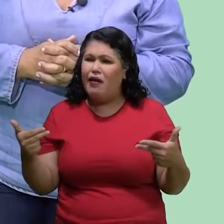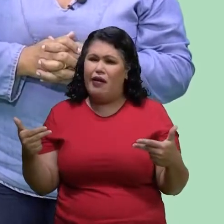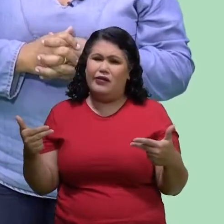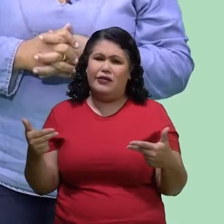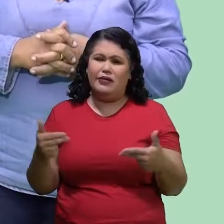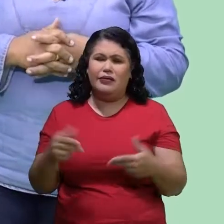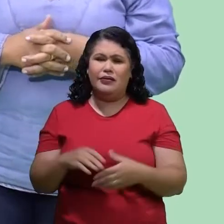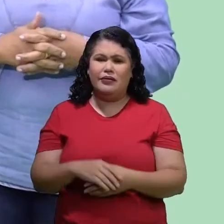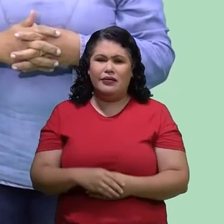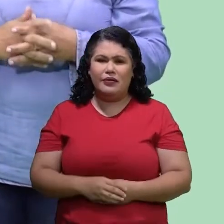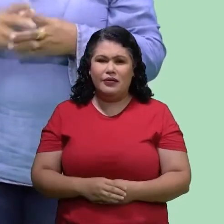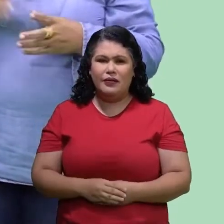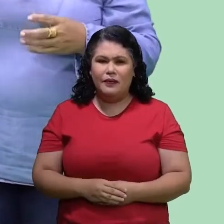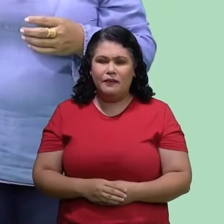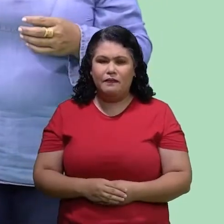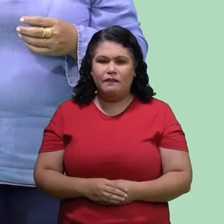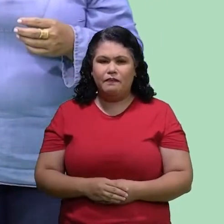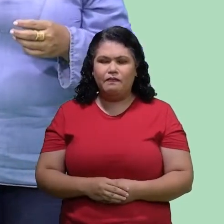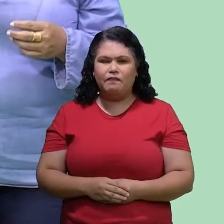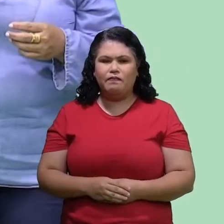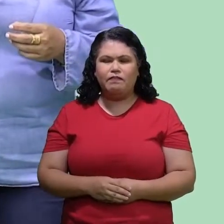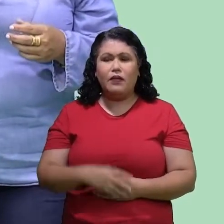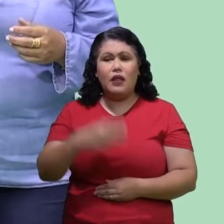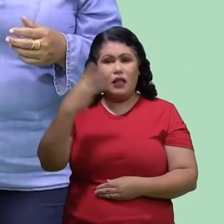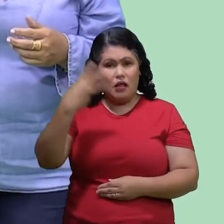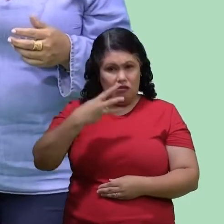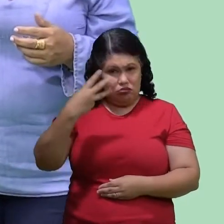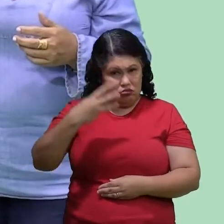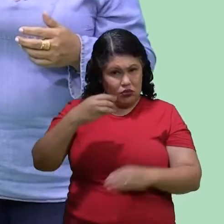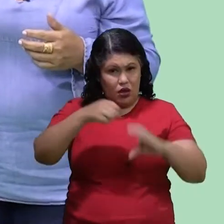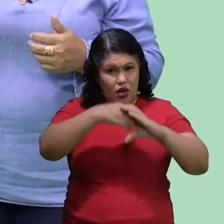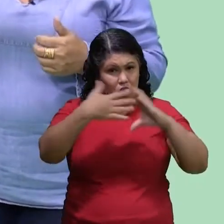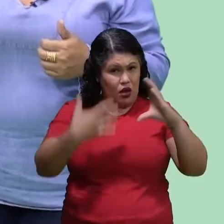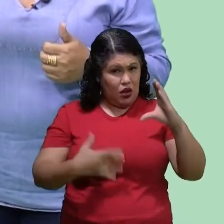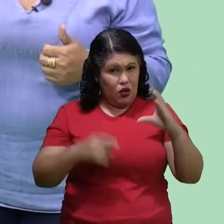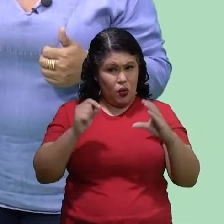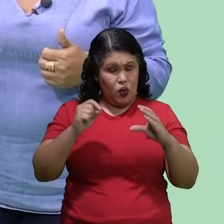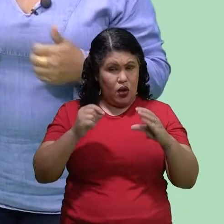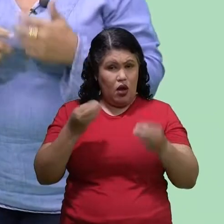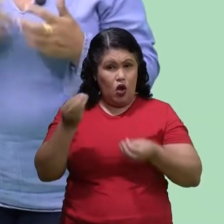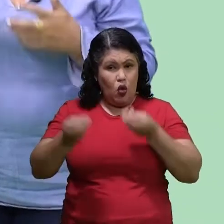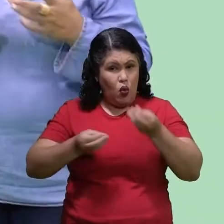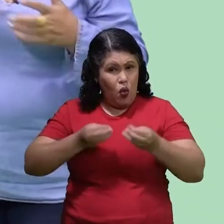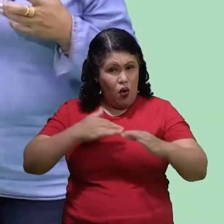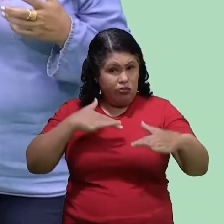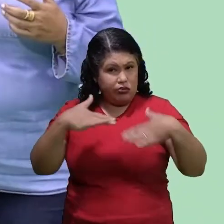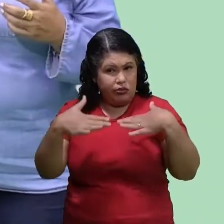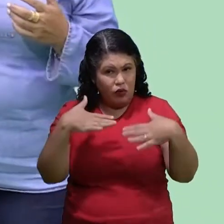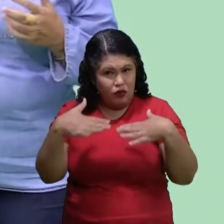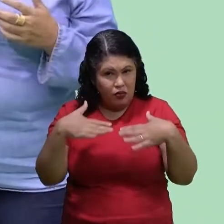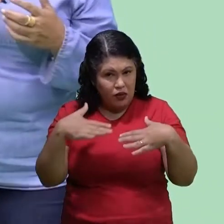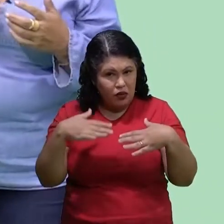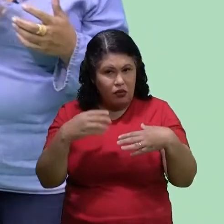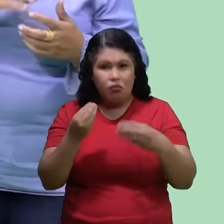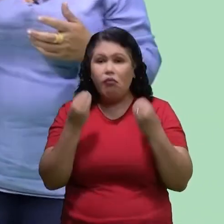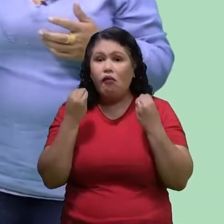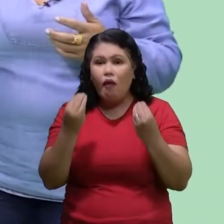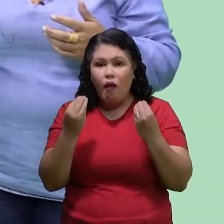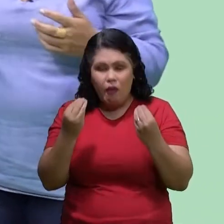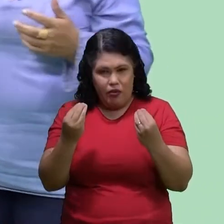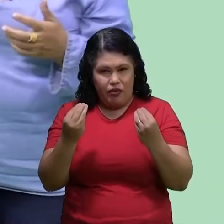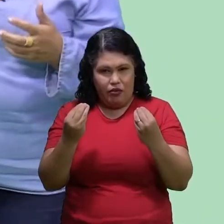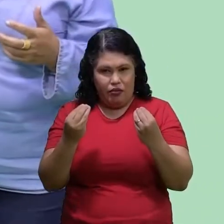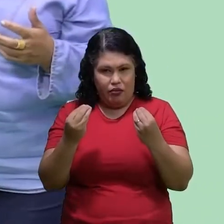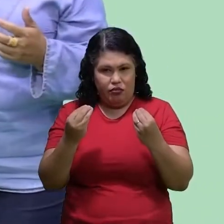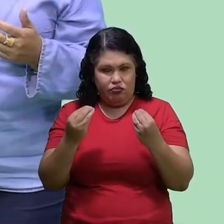tá bom? Uma terceira característica é o deslocamento. Como é que esses animais se